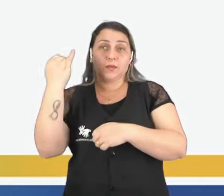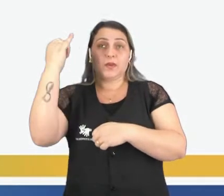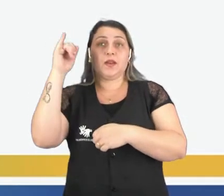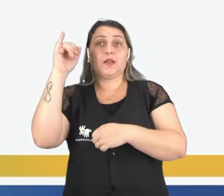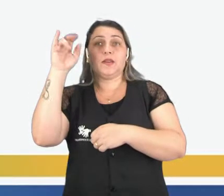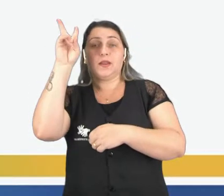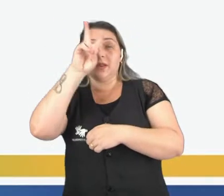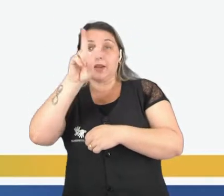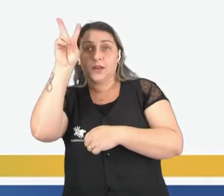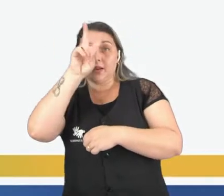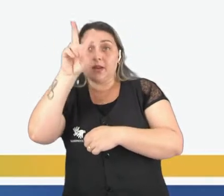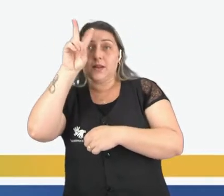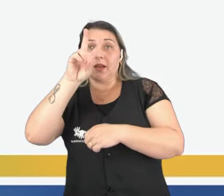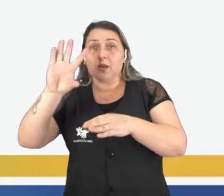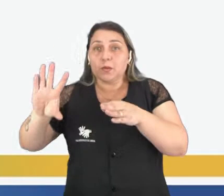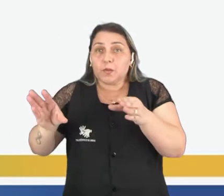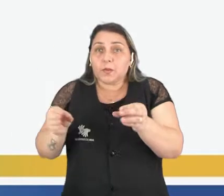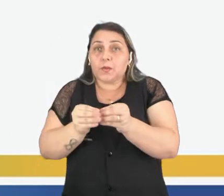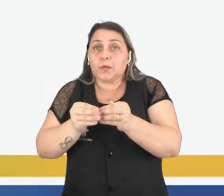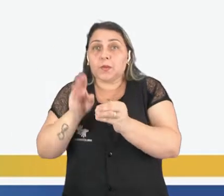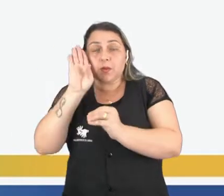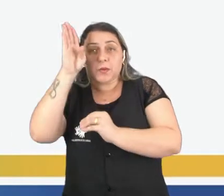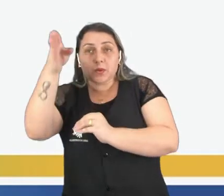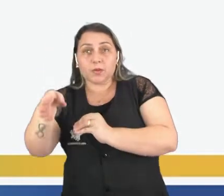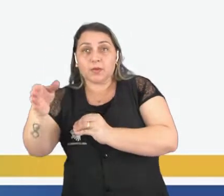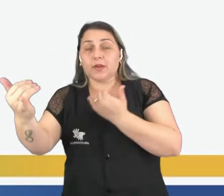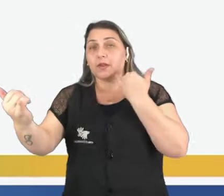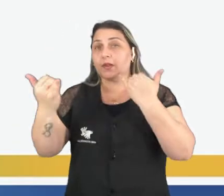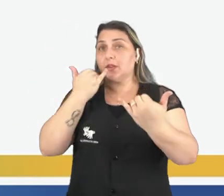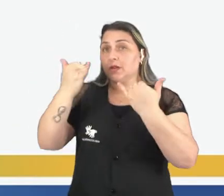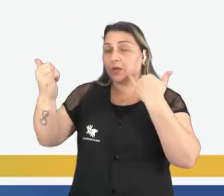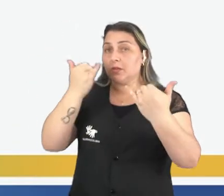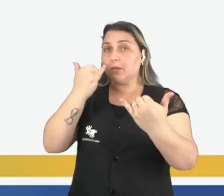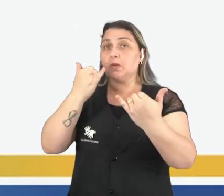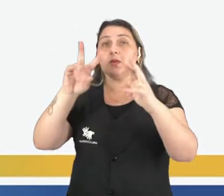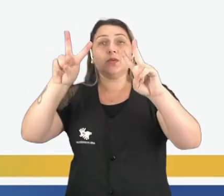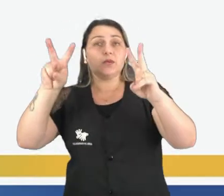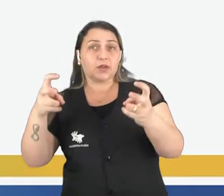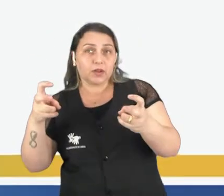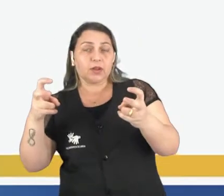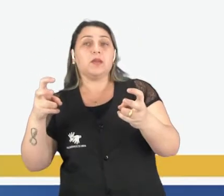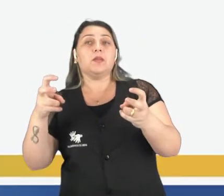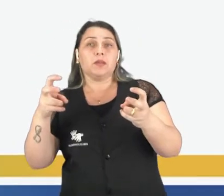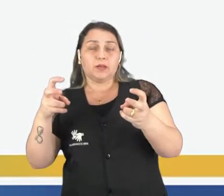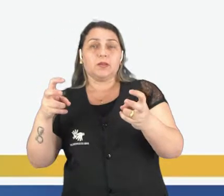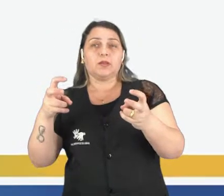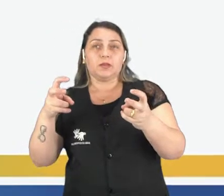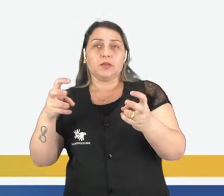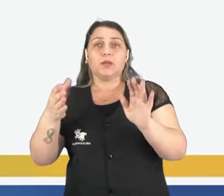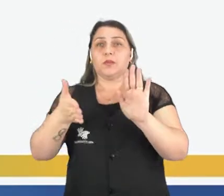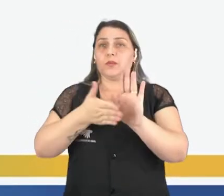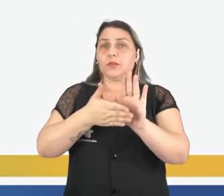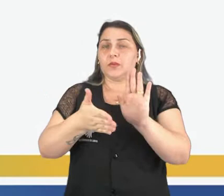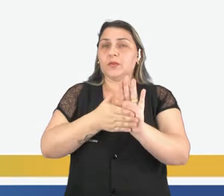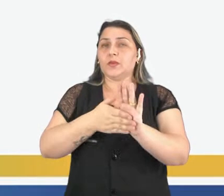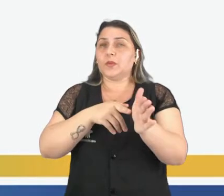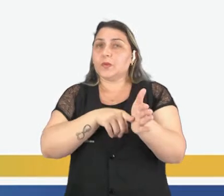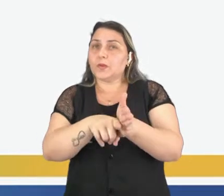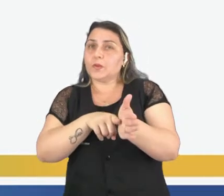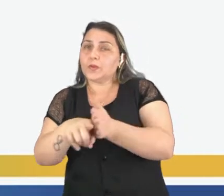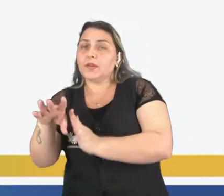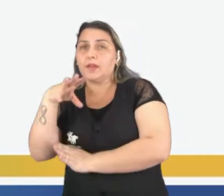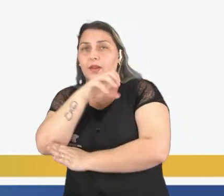desse texto é agrupar as principais informações sobre determinado tema, para servir como uma fonte de consulta mais